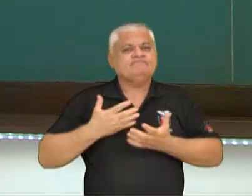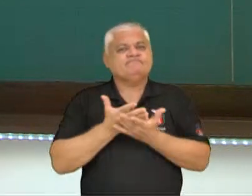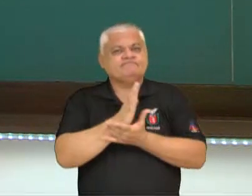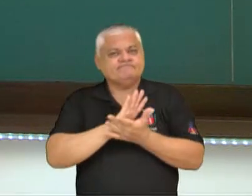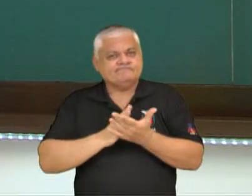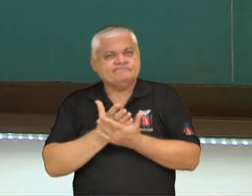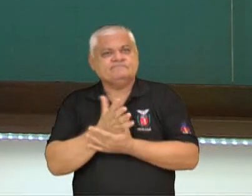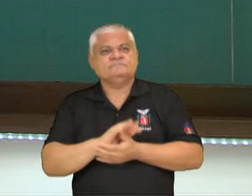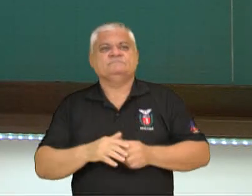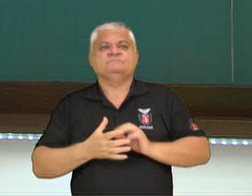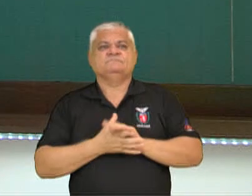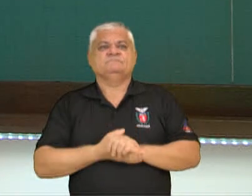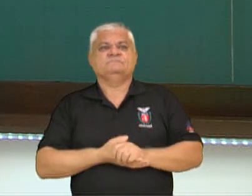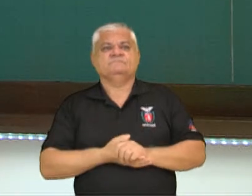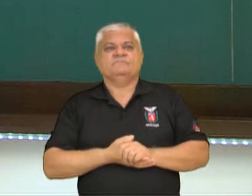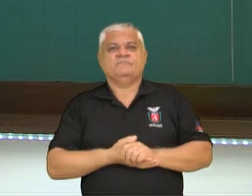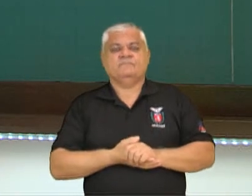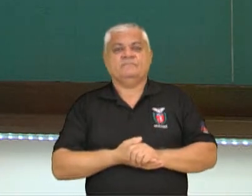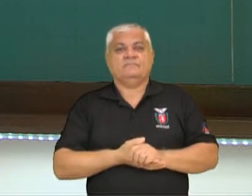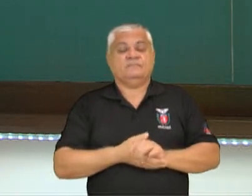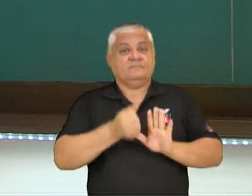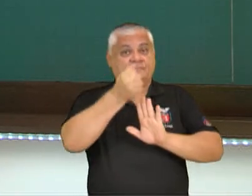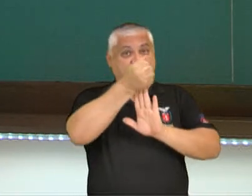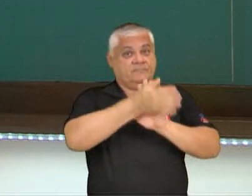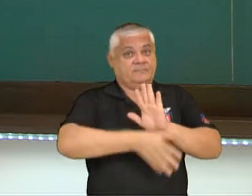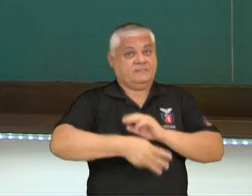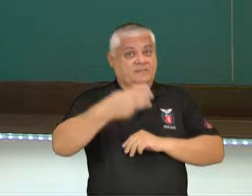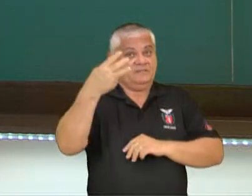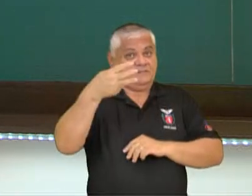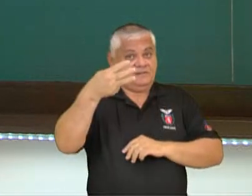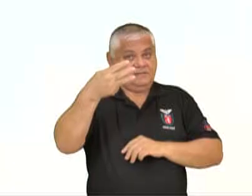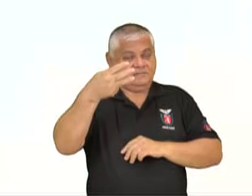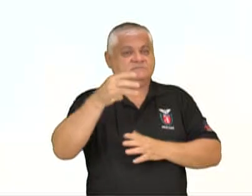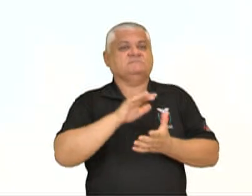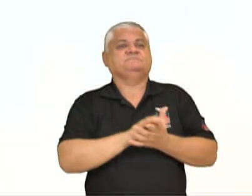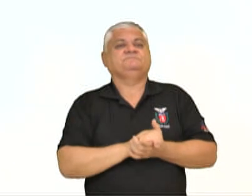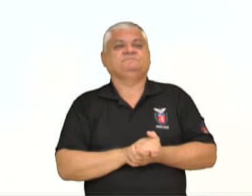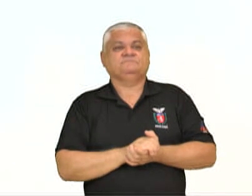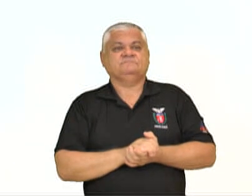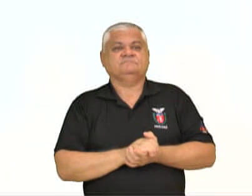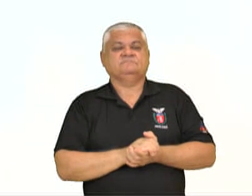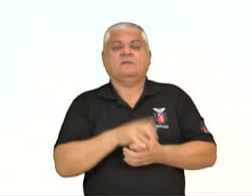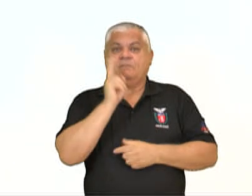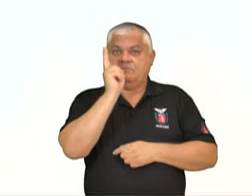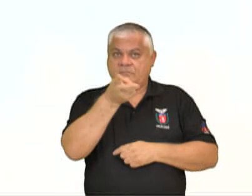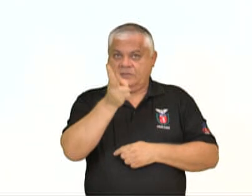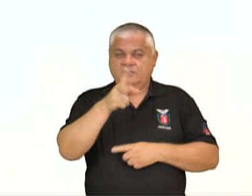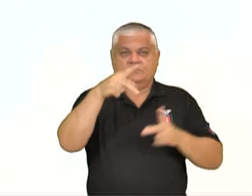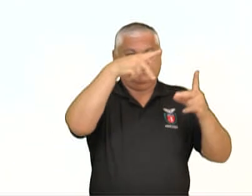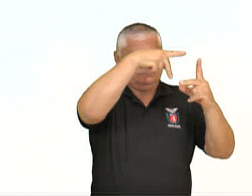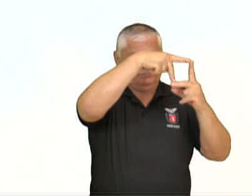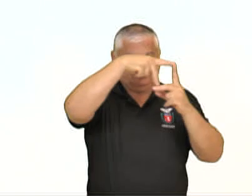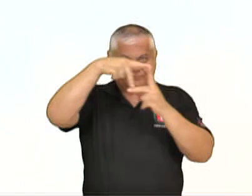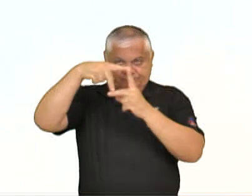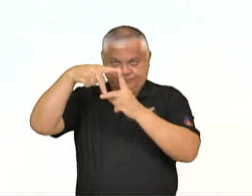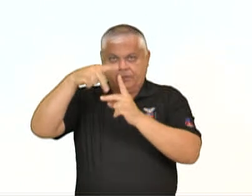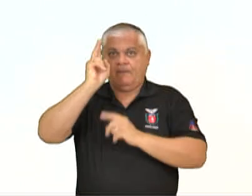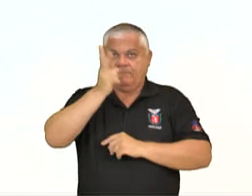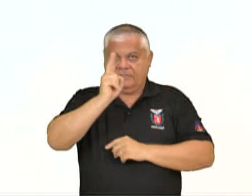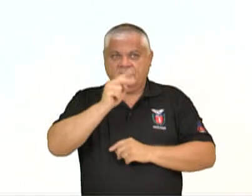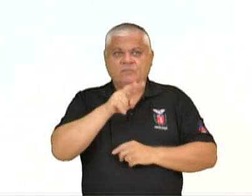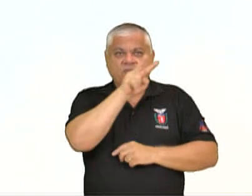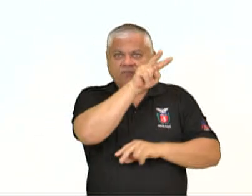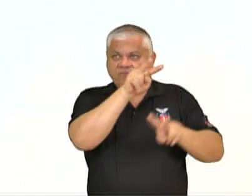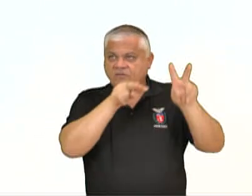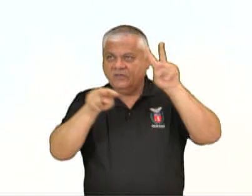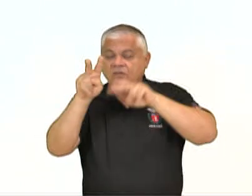escuridão. Então, vamos para a nossa terceira atividade. Vocês têm novamente o quadrinho para analisar, observem as cores